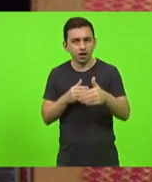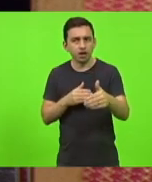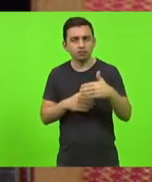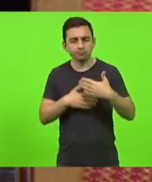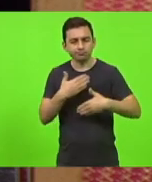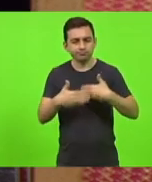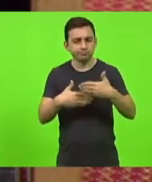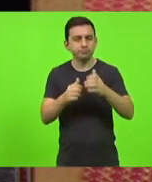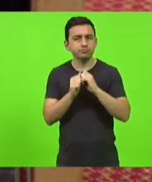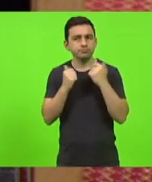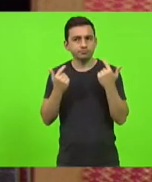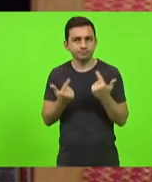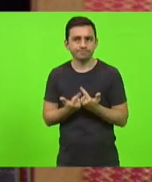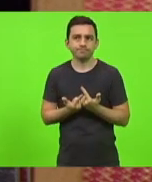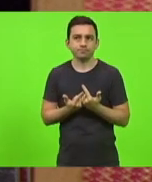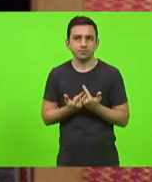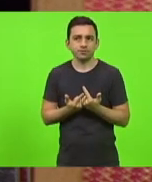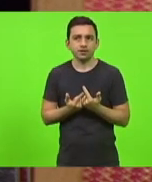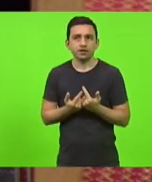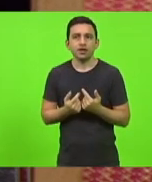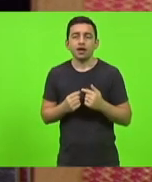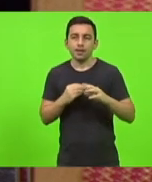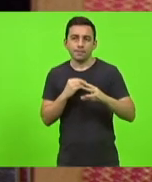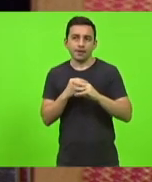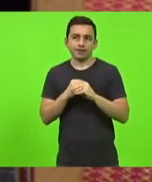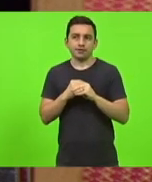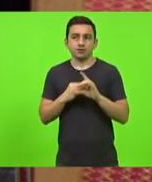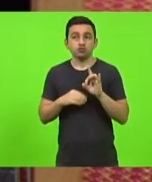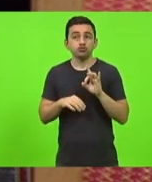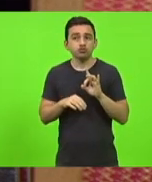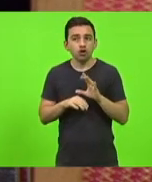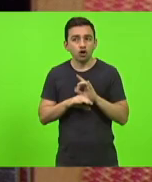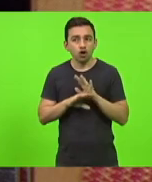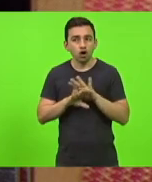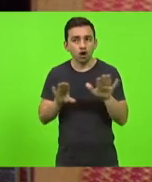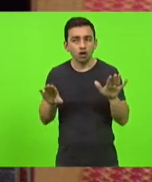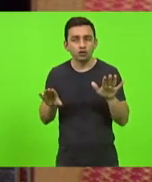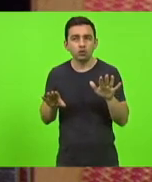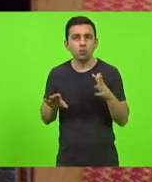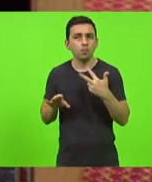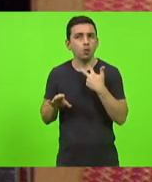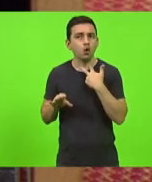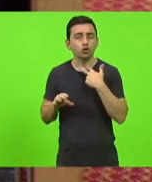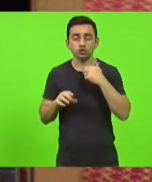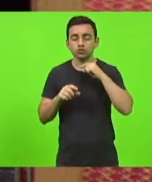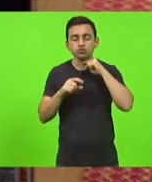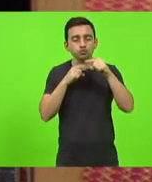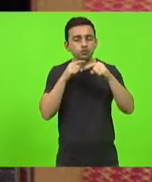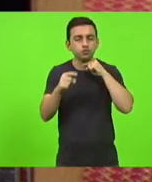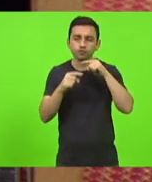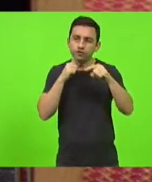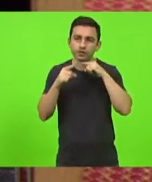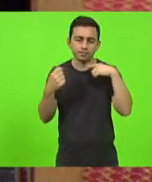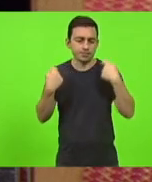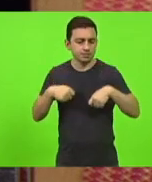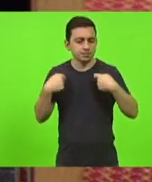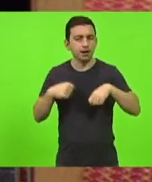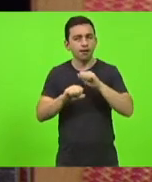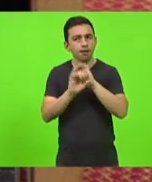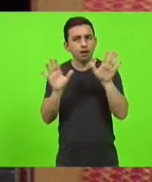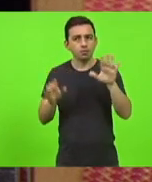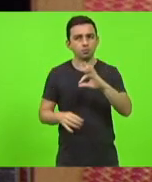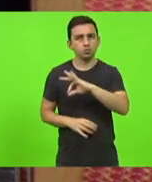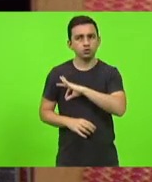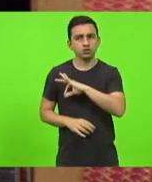na casa. Então, a nossa emenda era só para não deixar dúvidas, porque o policial já tem